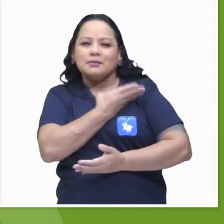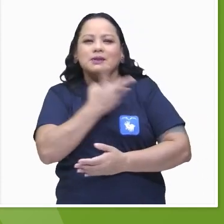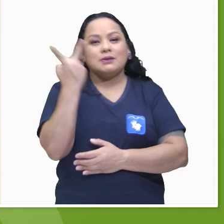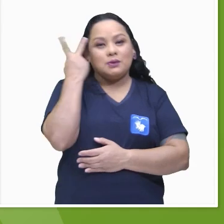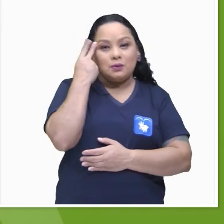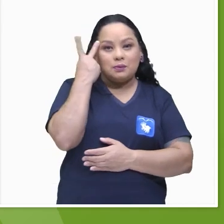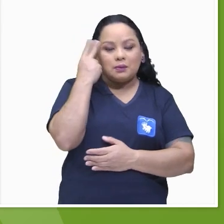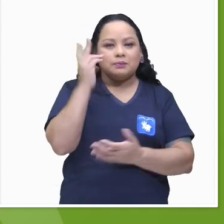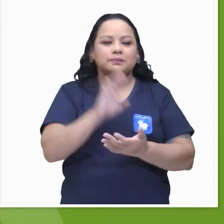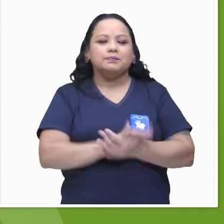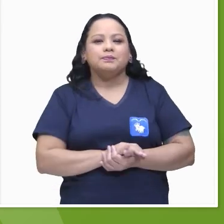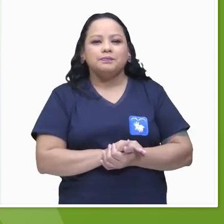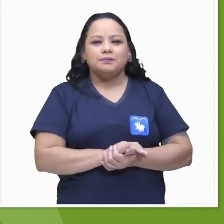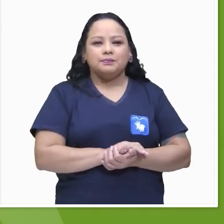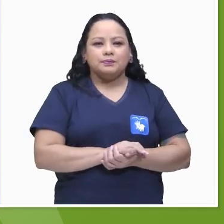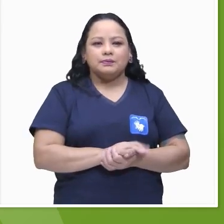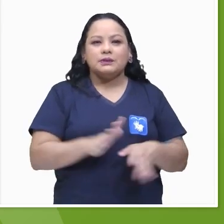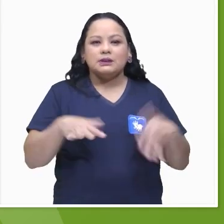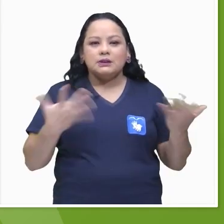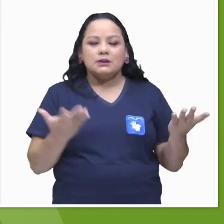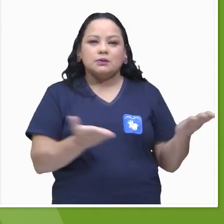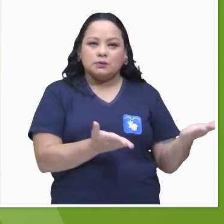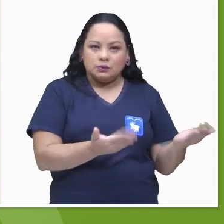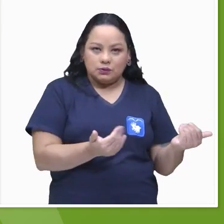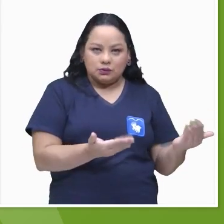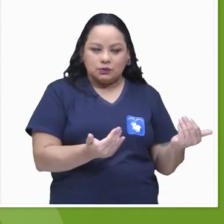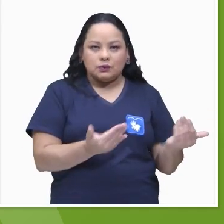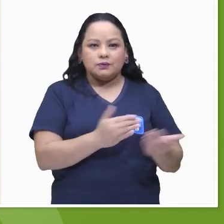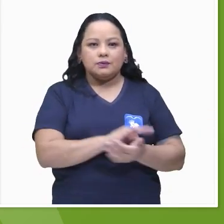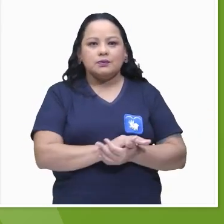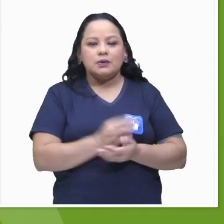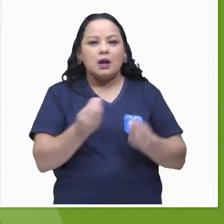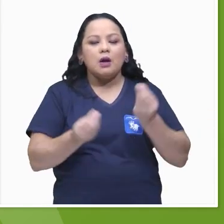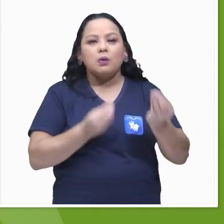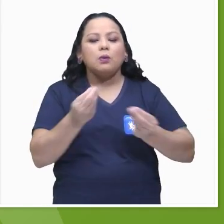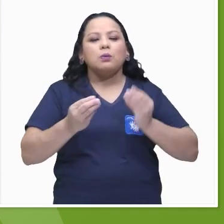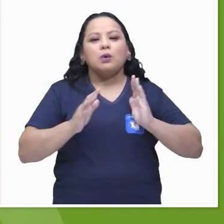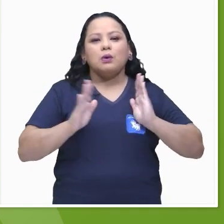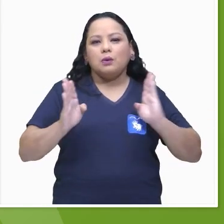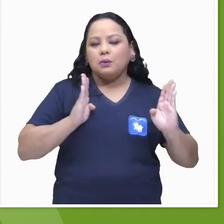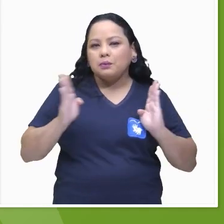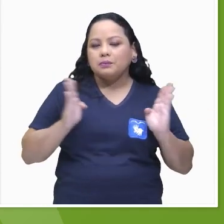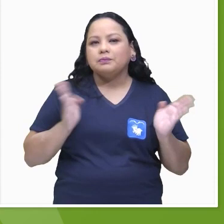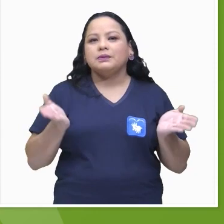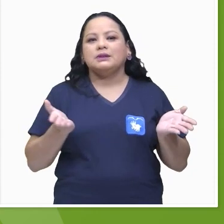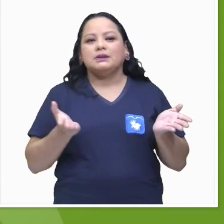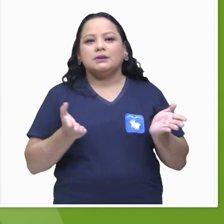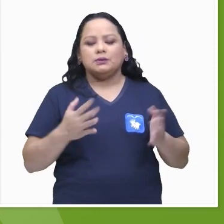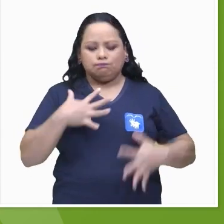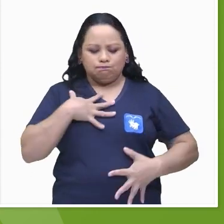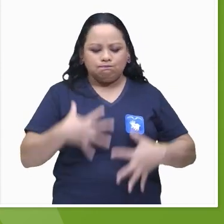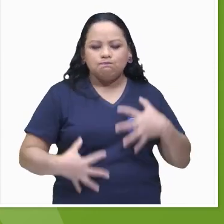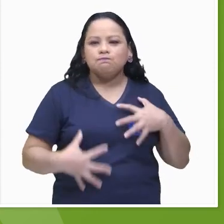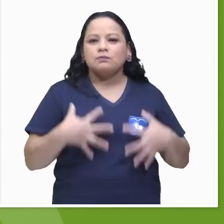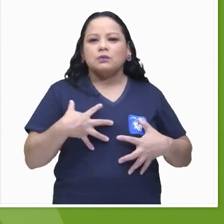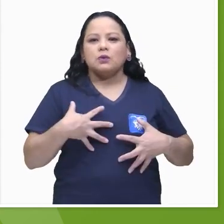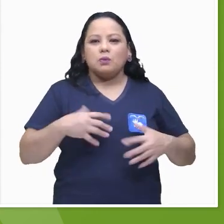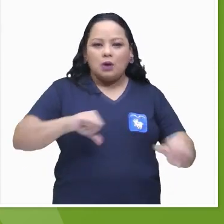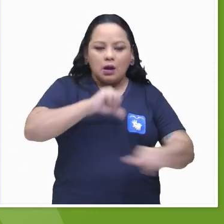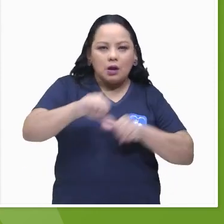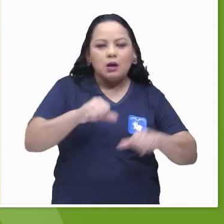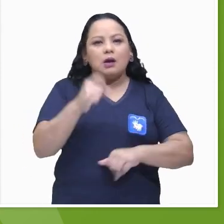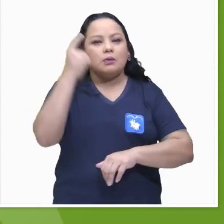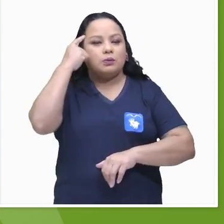normal, tá? E aí, a adolescência é uma fase que o corpo muda muito, né? A cabeça,